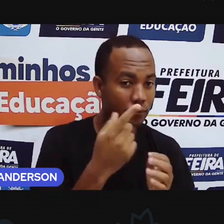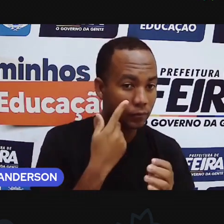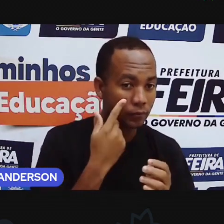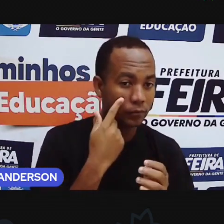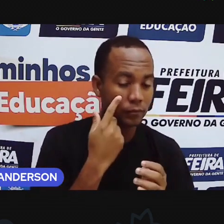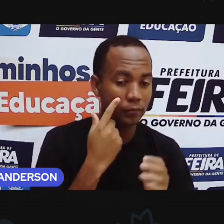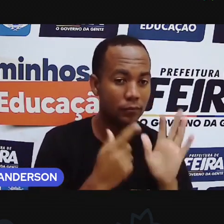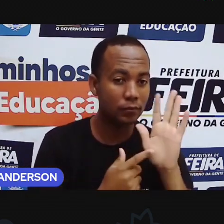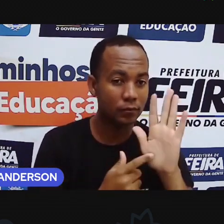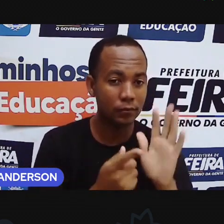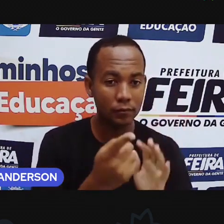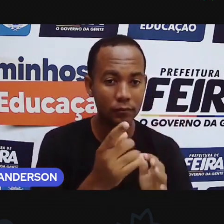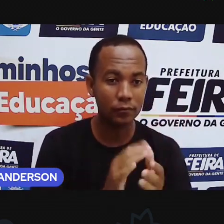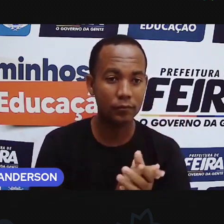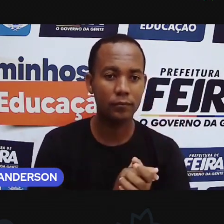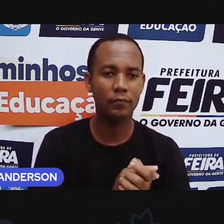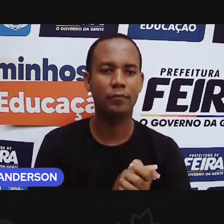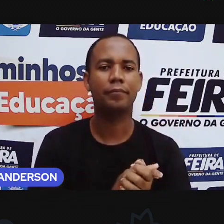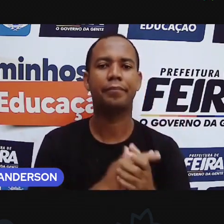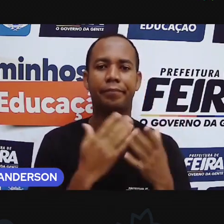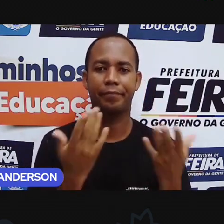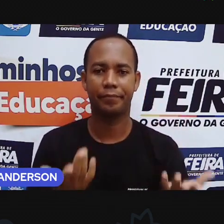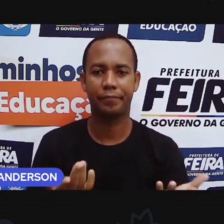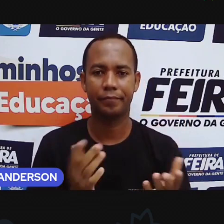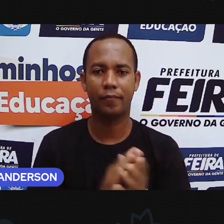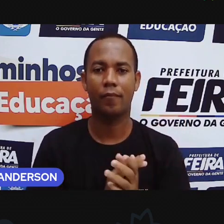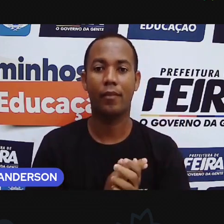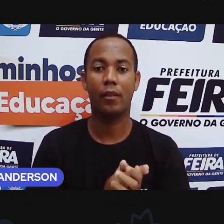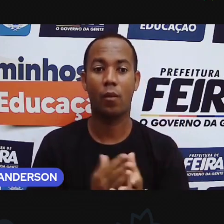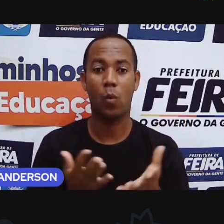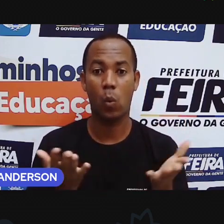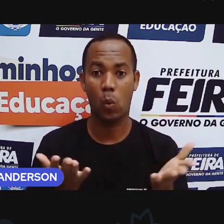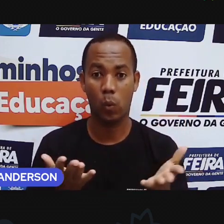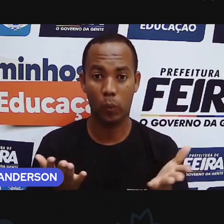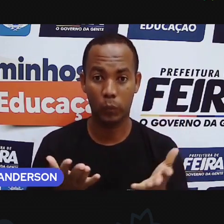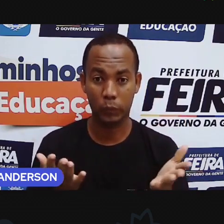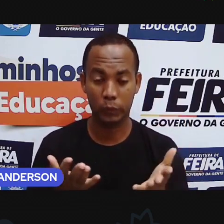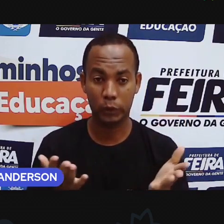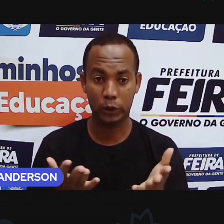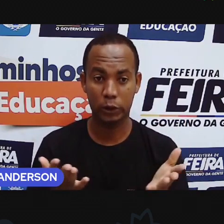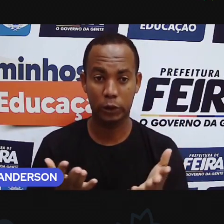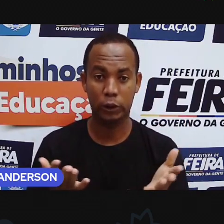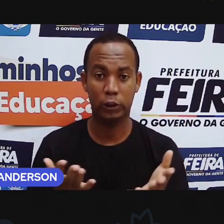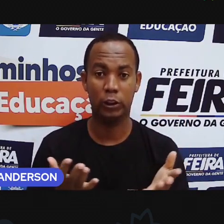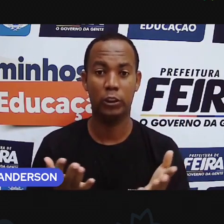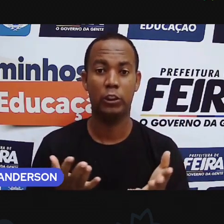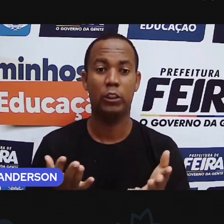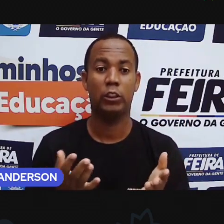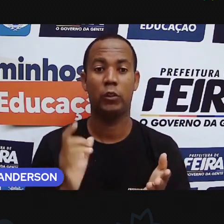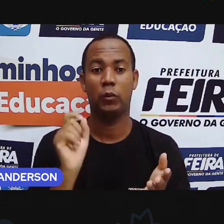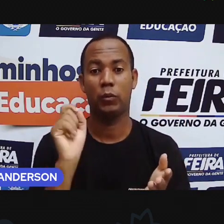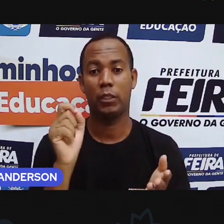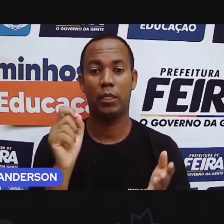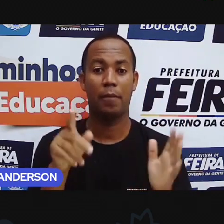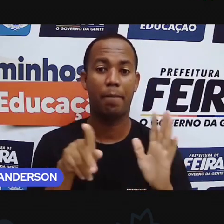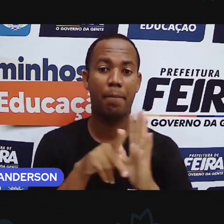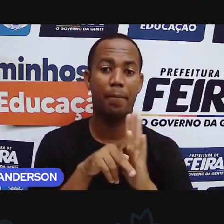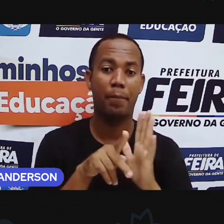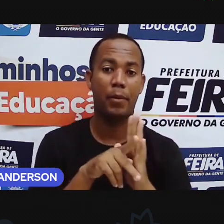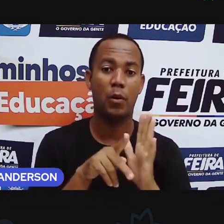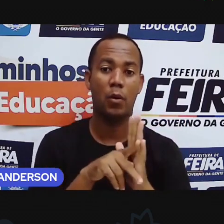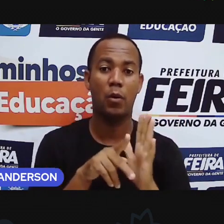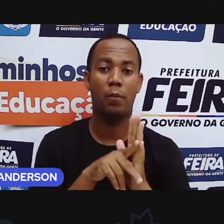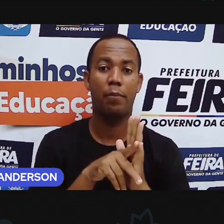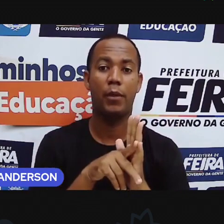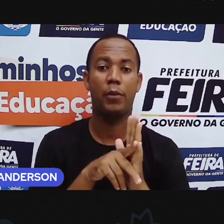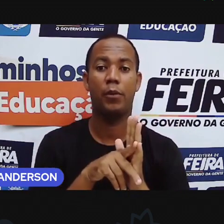só. Vendo? Pronto. Hoje a nossa aula será sobre instrumentos musicais. E será a